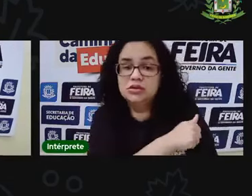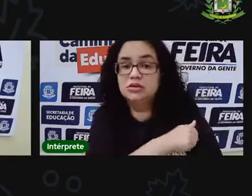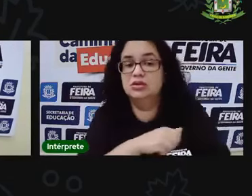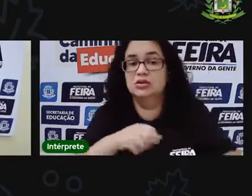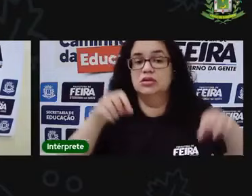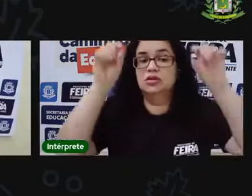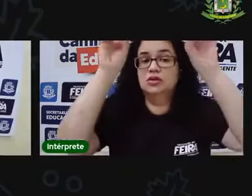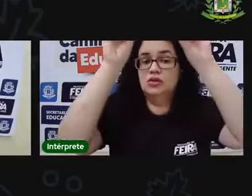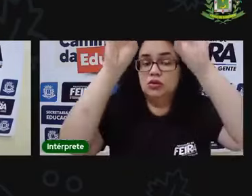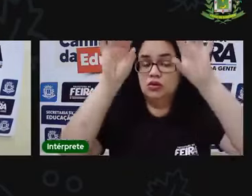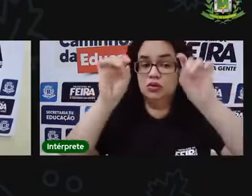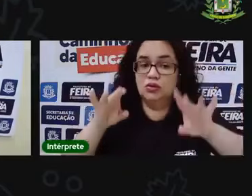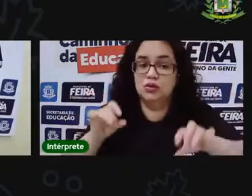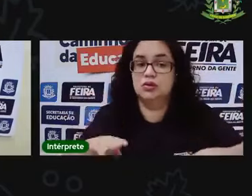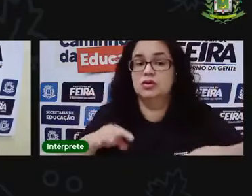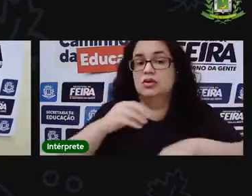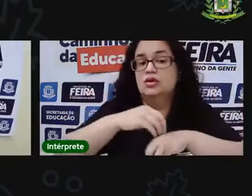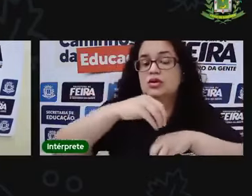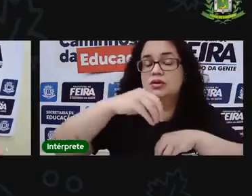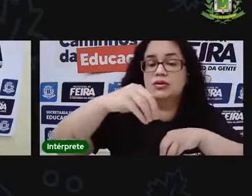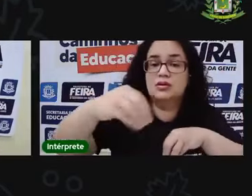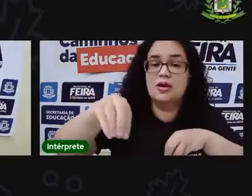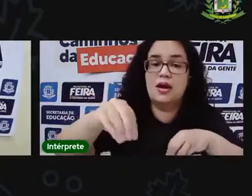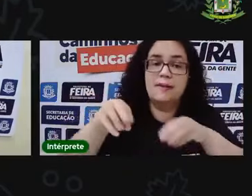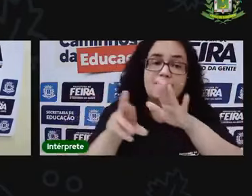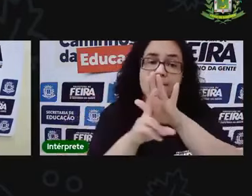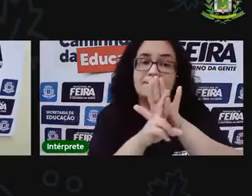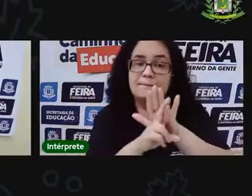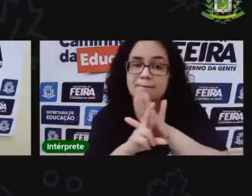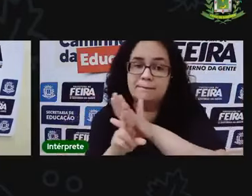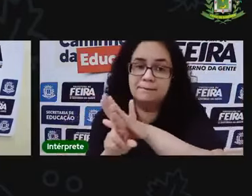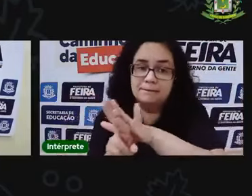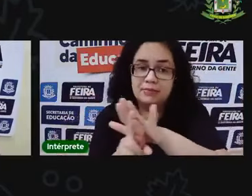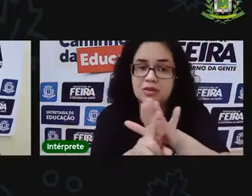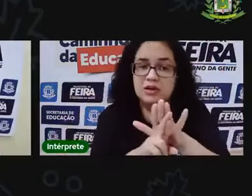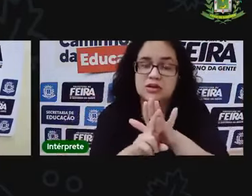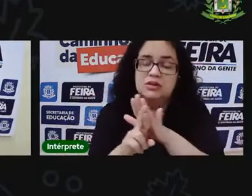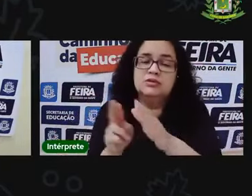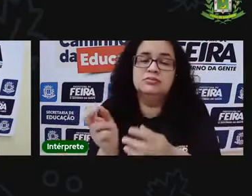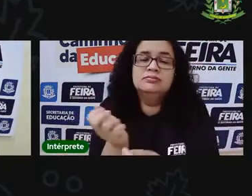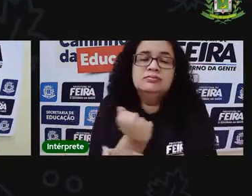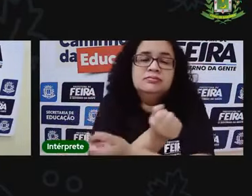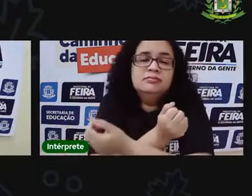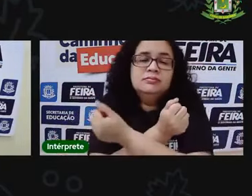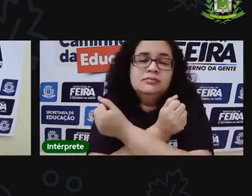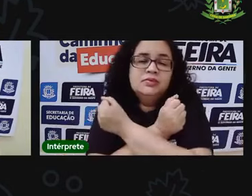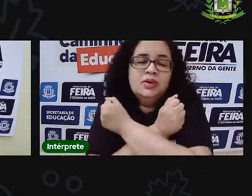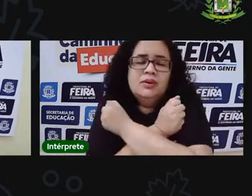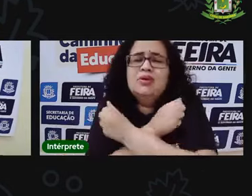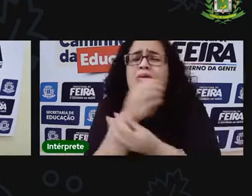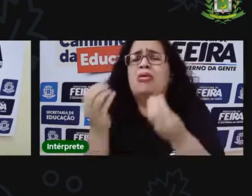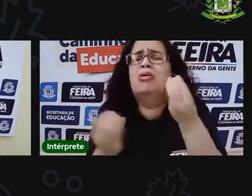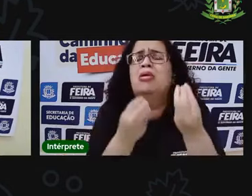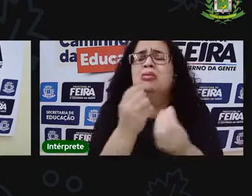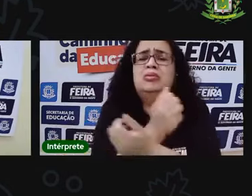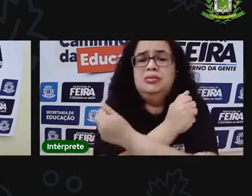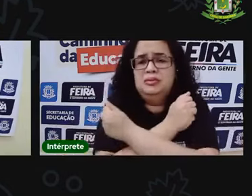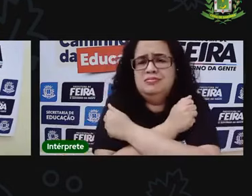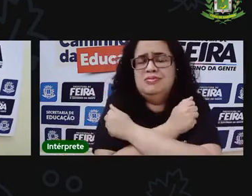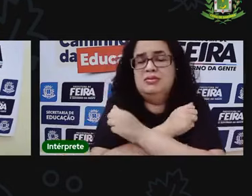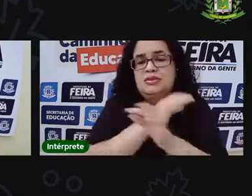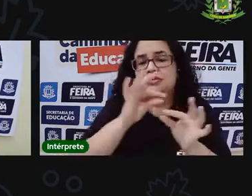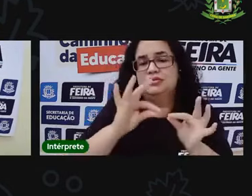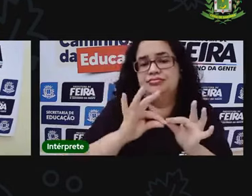possível por meio da representação de um abraço à distância, que vale